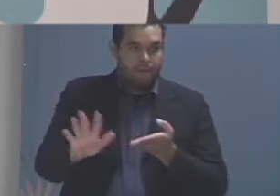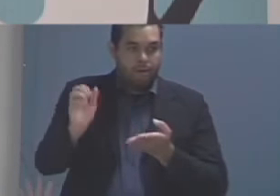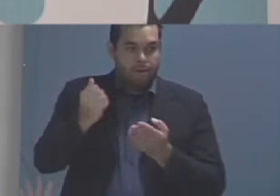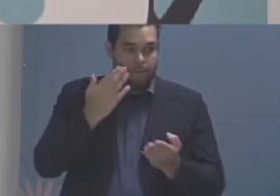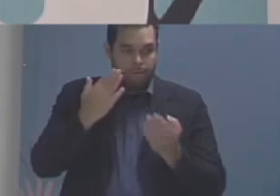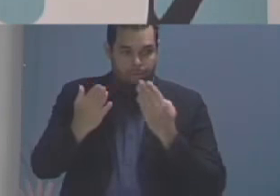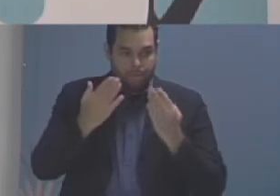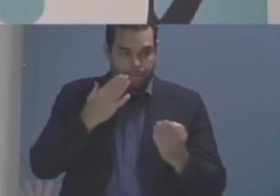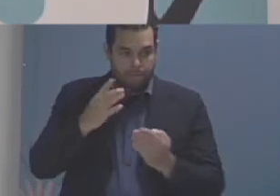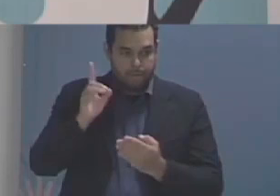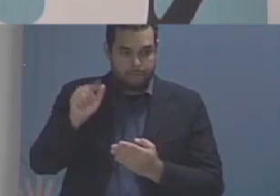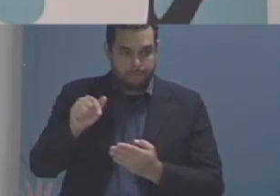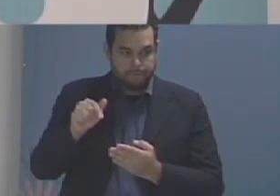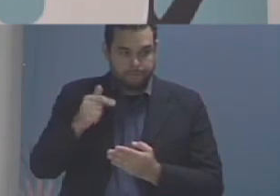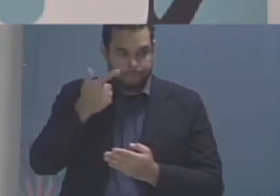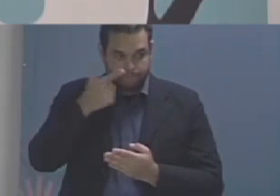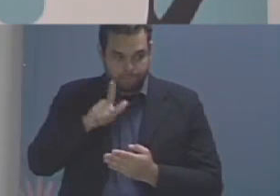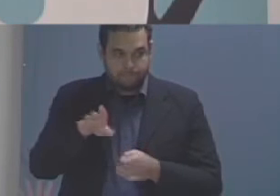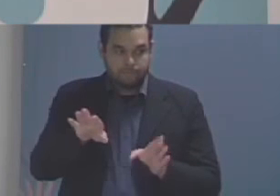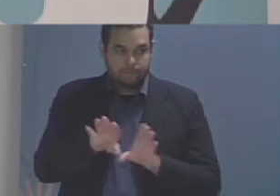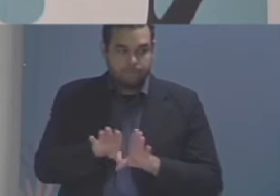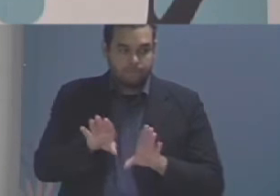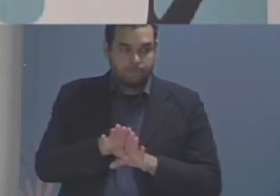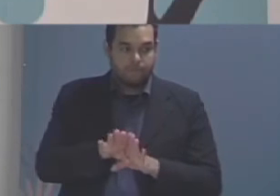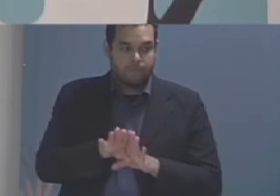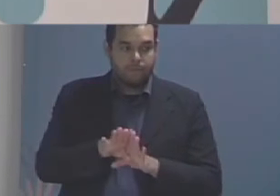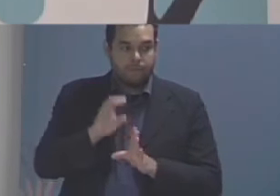é um pleito da categoria e é deliberação dos